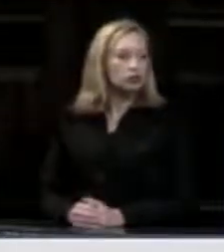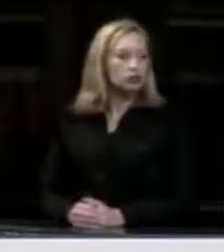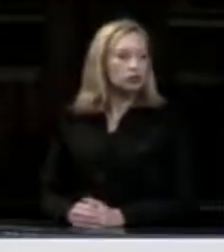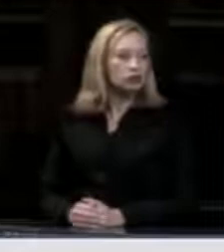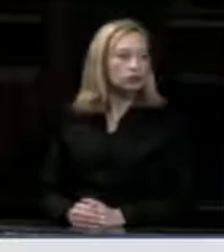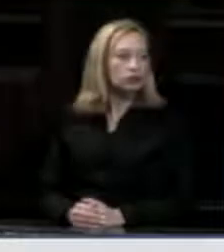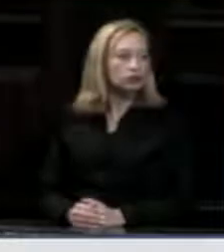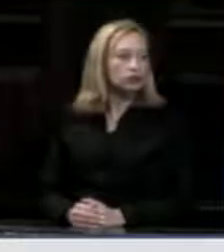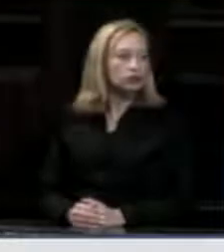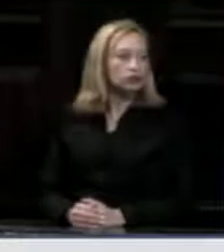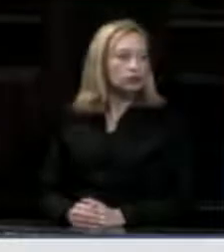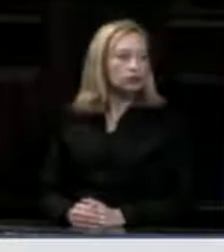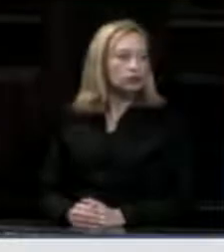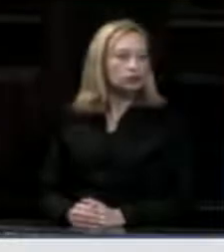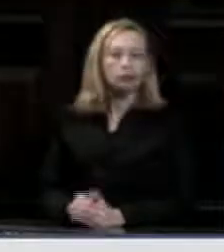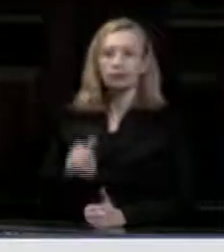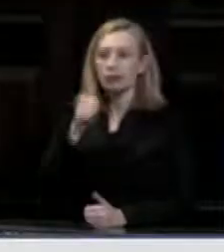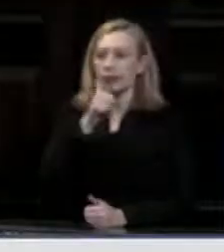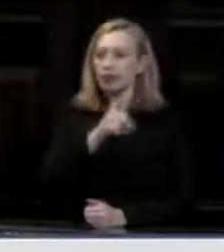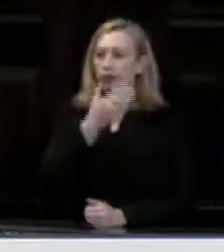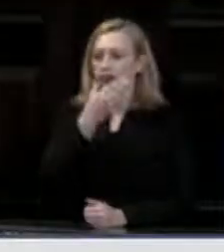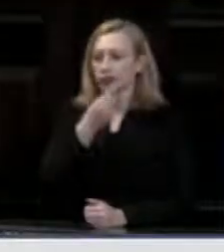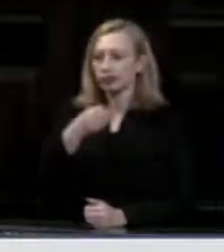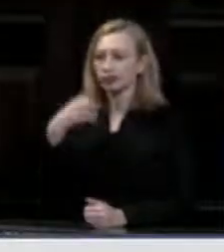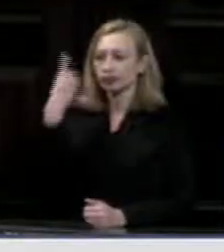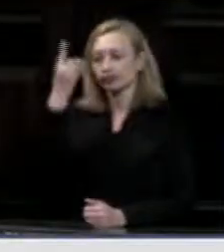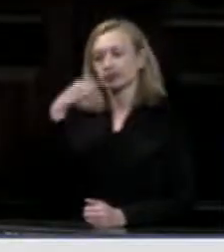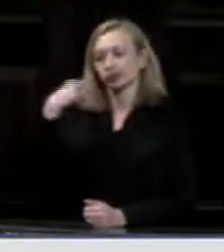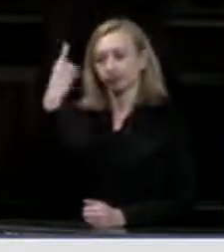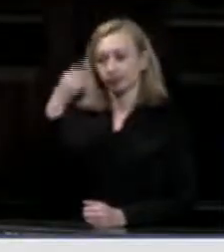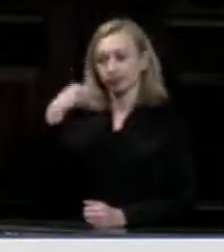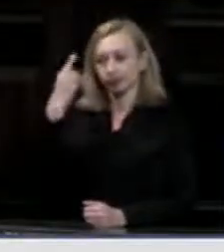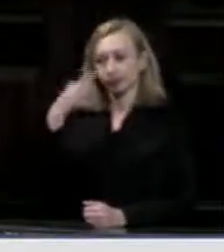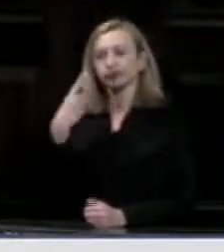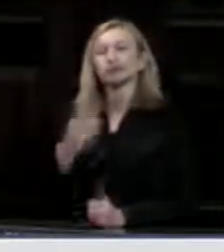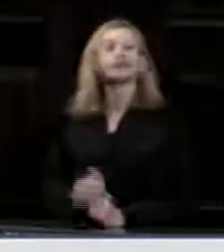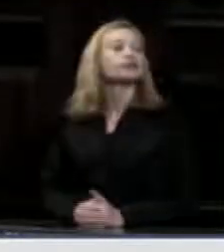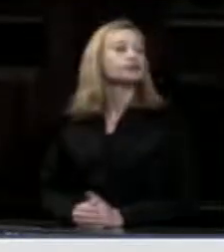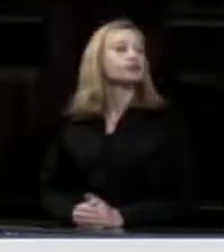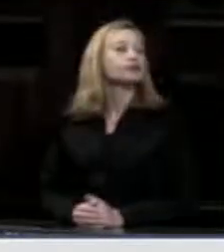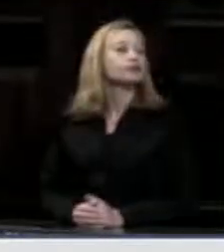senhoras e senhores deputados